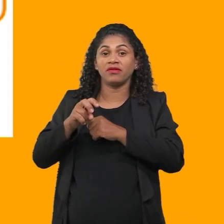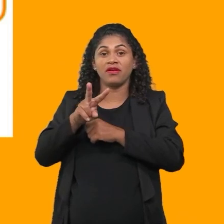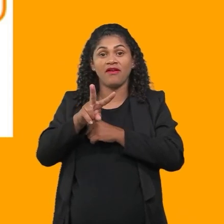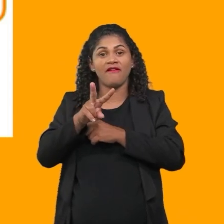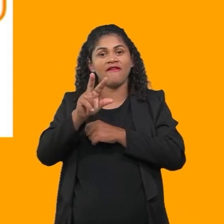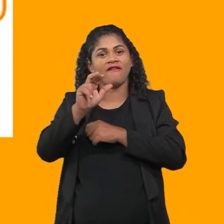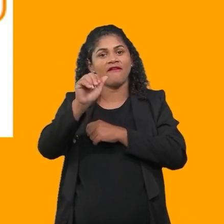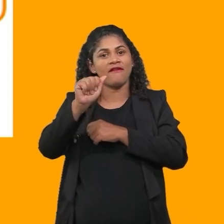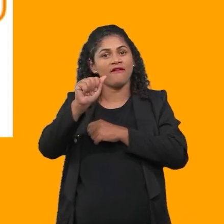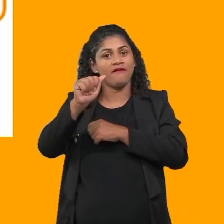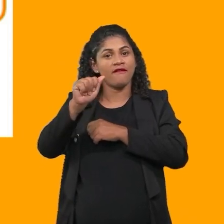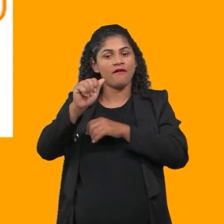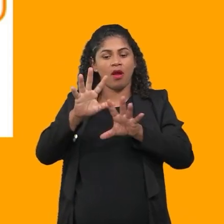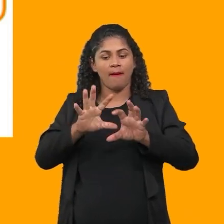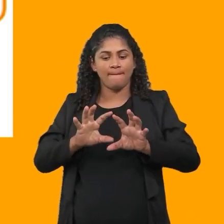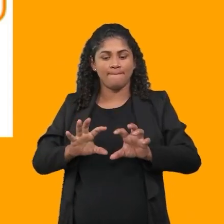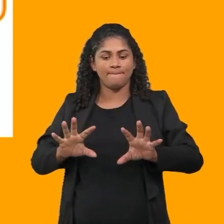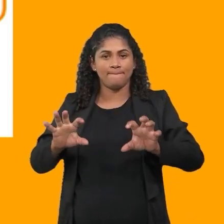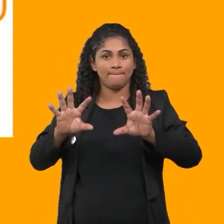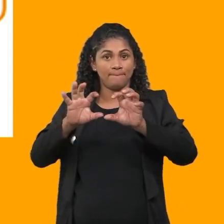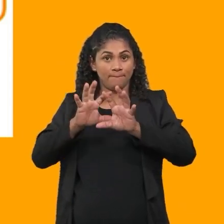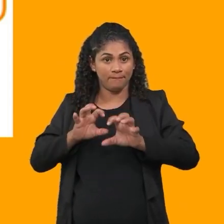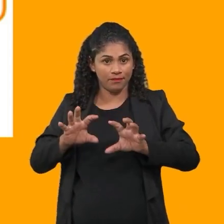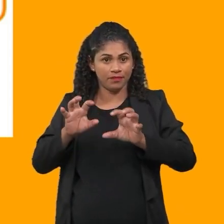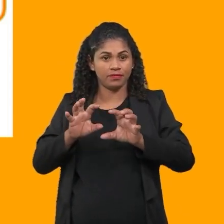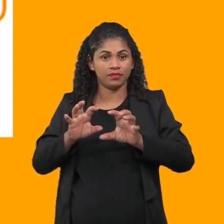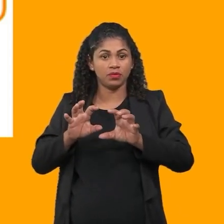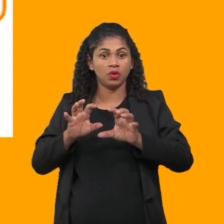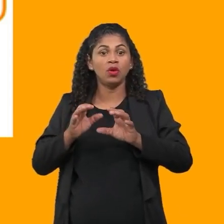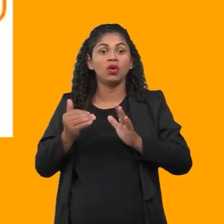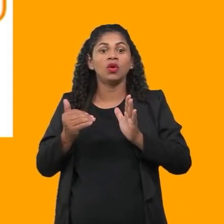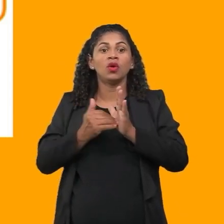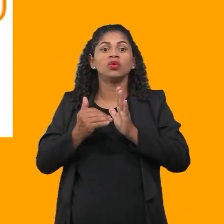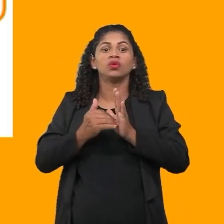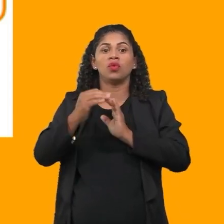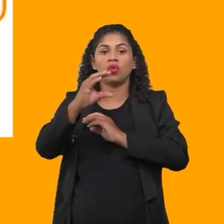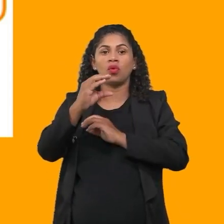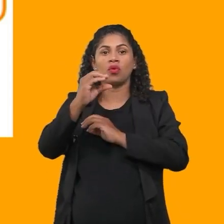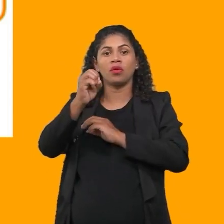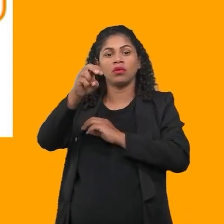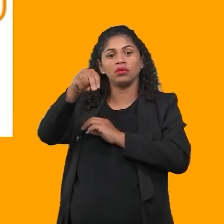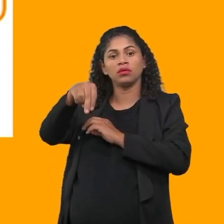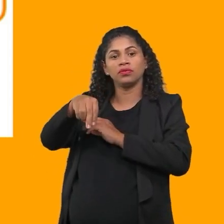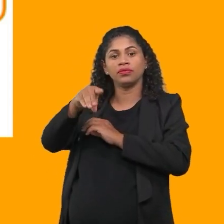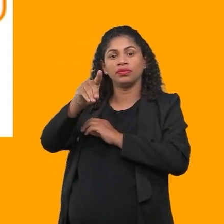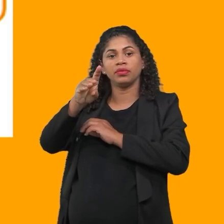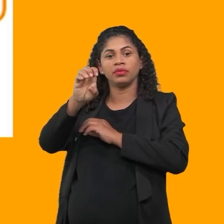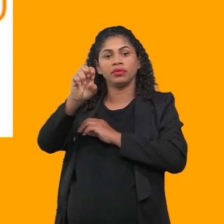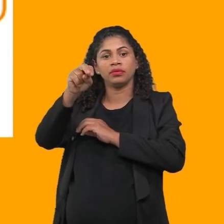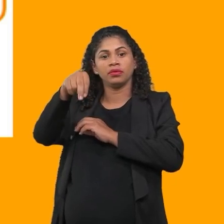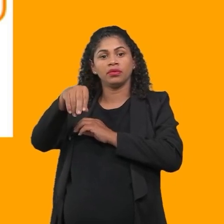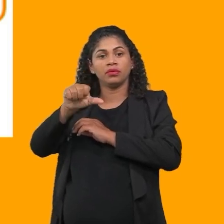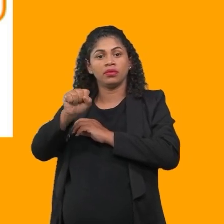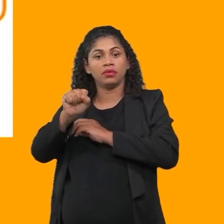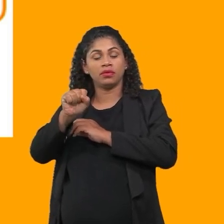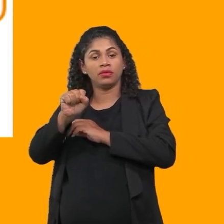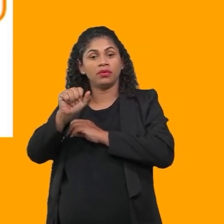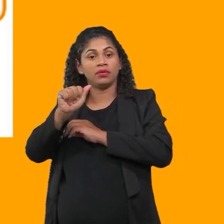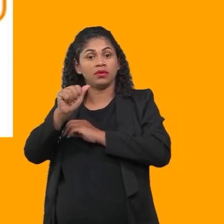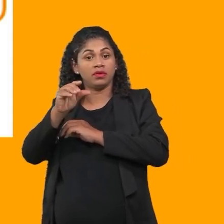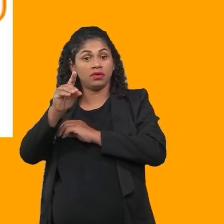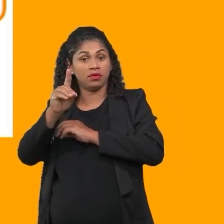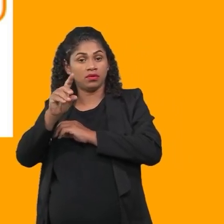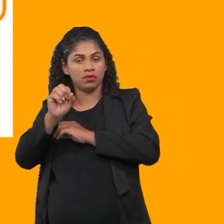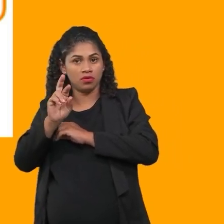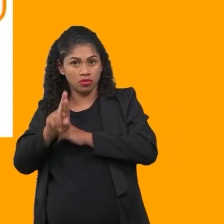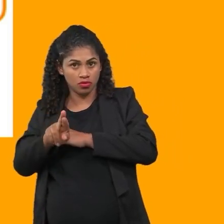no condensador. Quando ele chega nesse condensador, vai ter ali a passagem de água fria, né? E aí